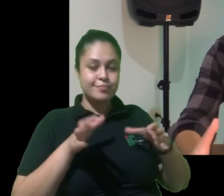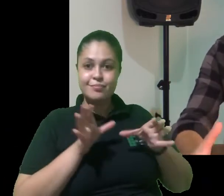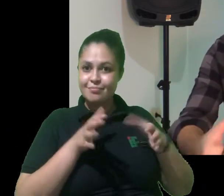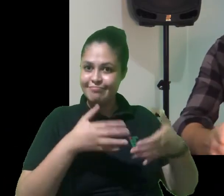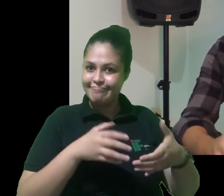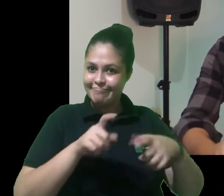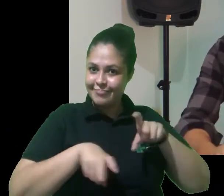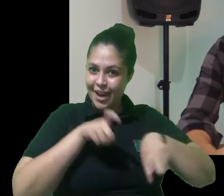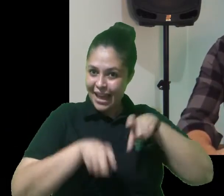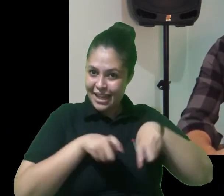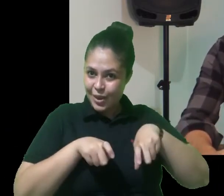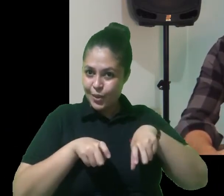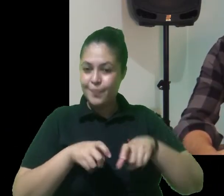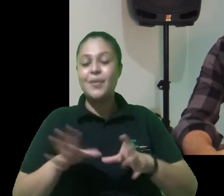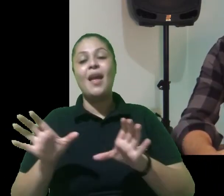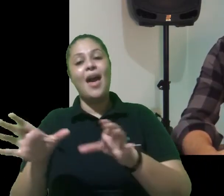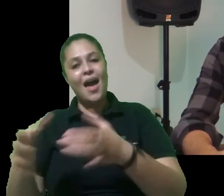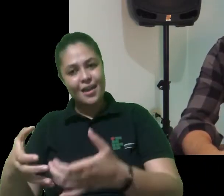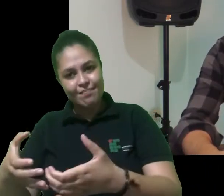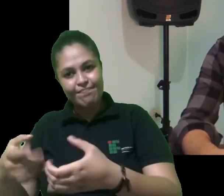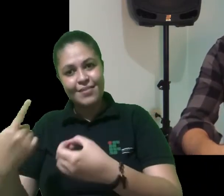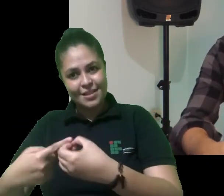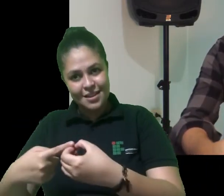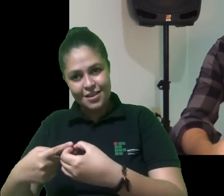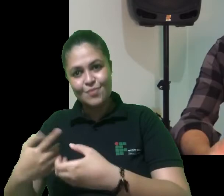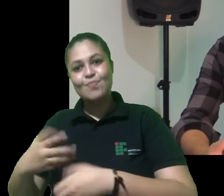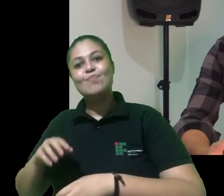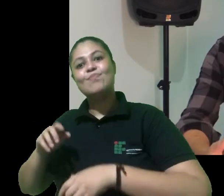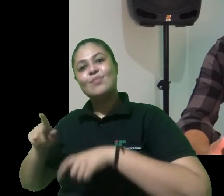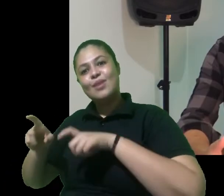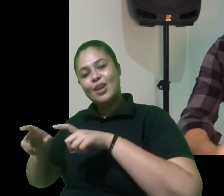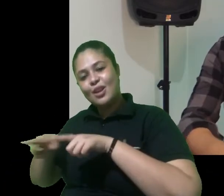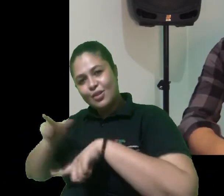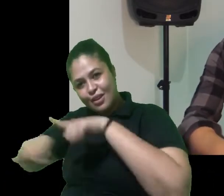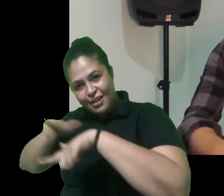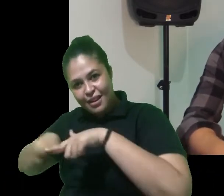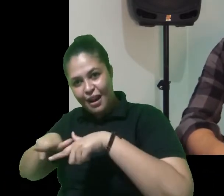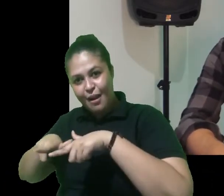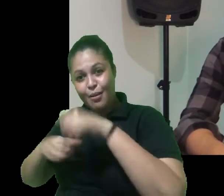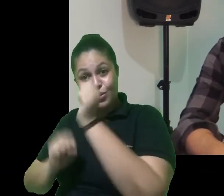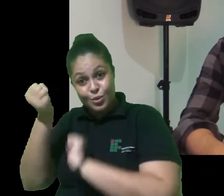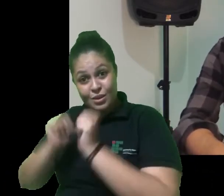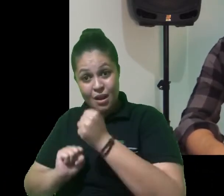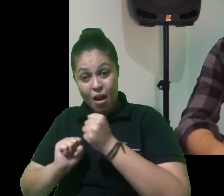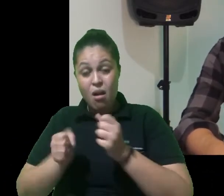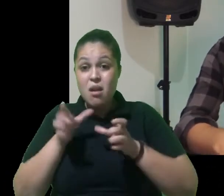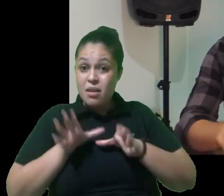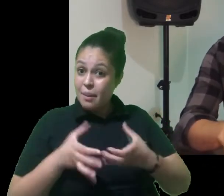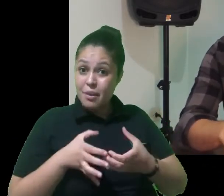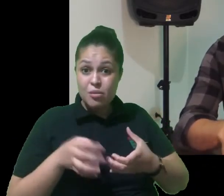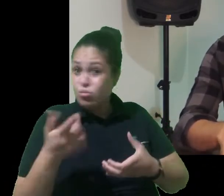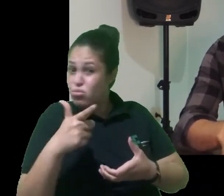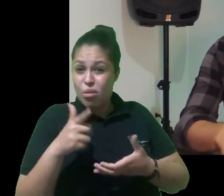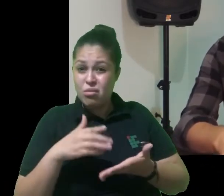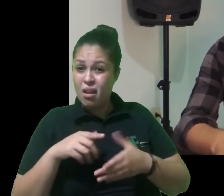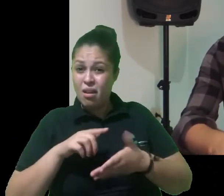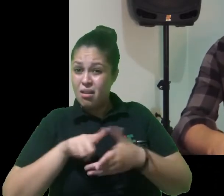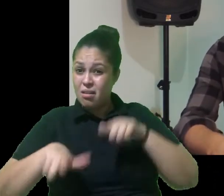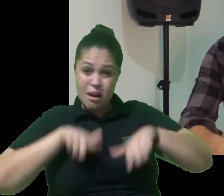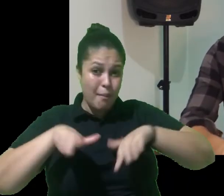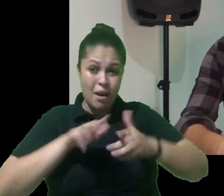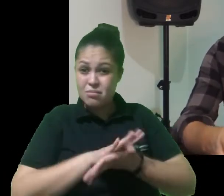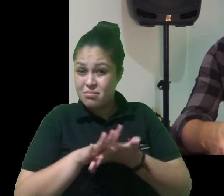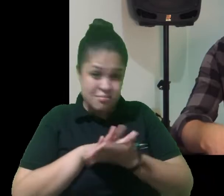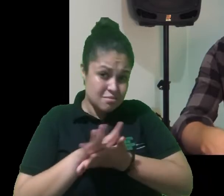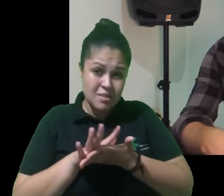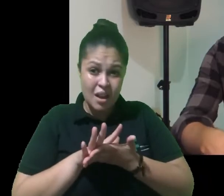do trabalho agrícola, do trabalho urbano, do trabalho industrial e do não trabalho. Ou seja, a partir